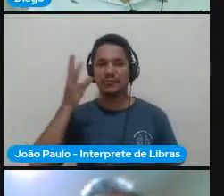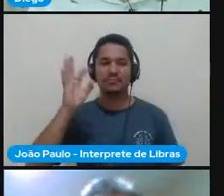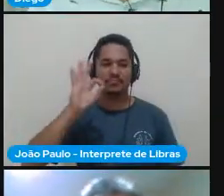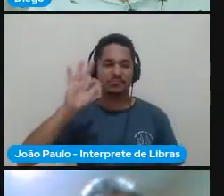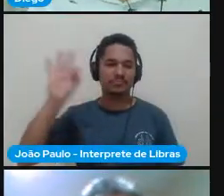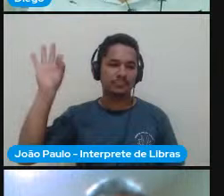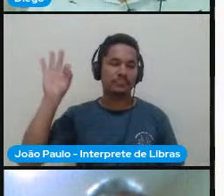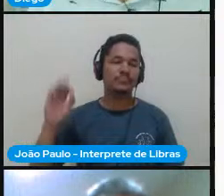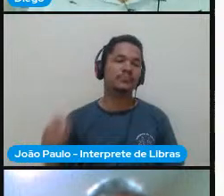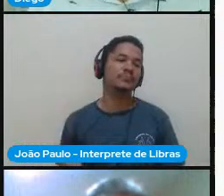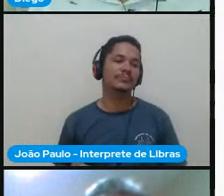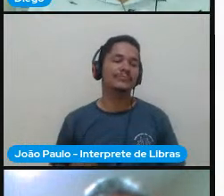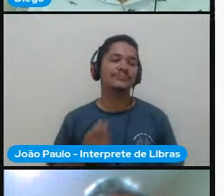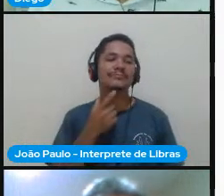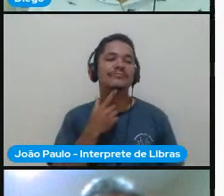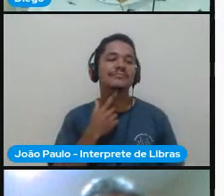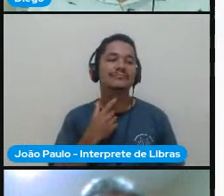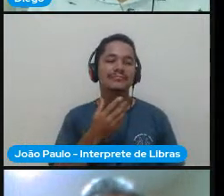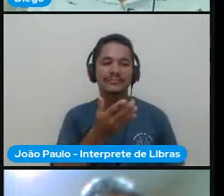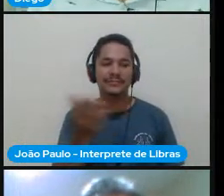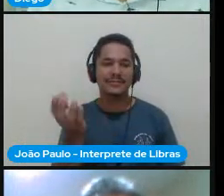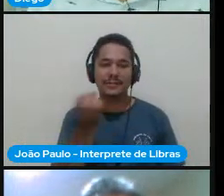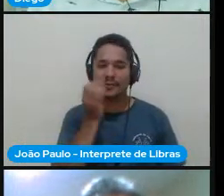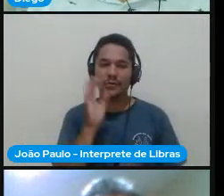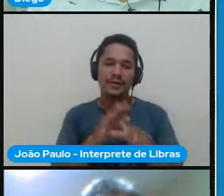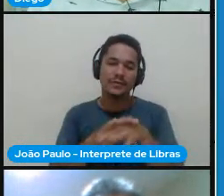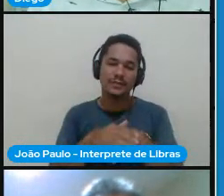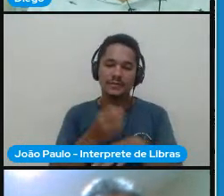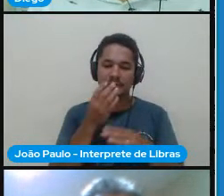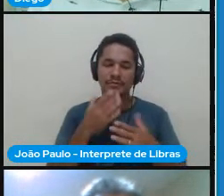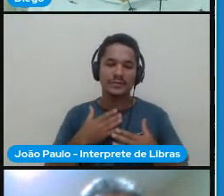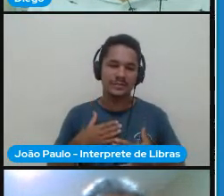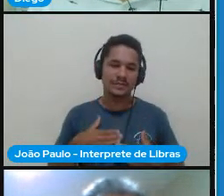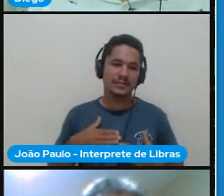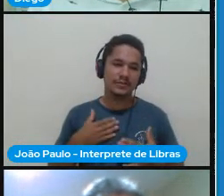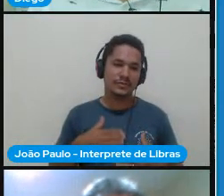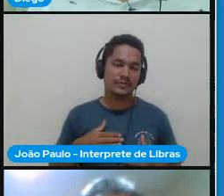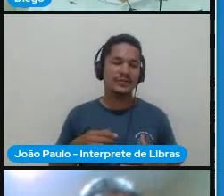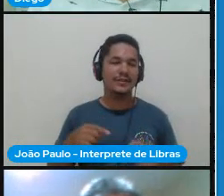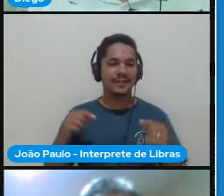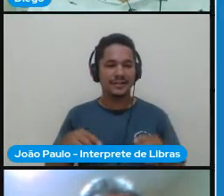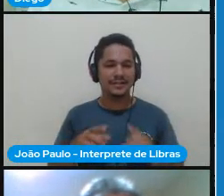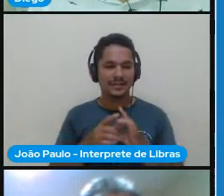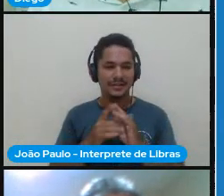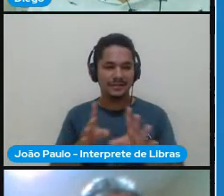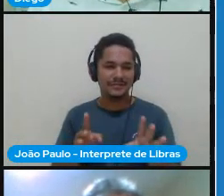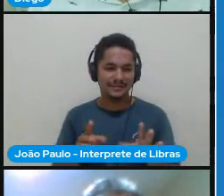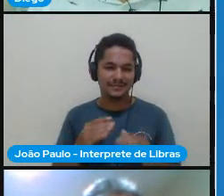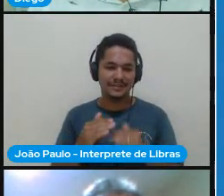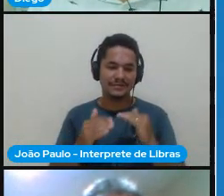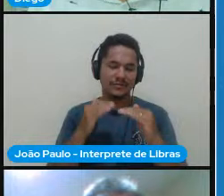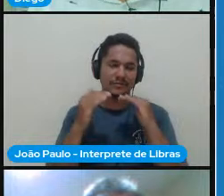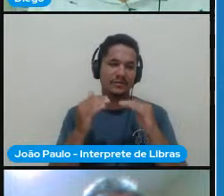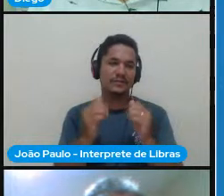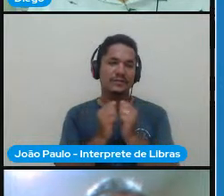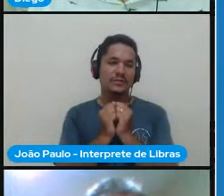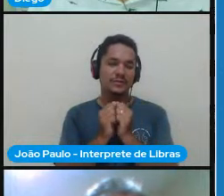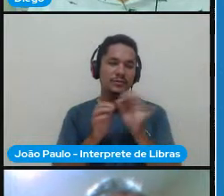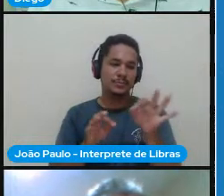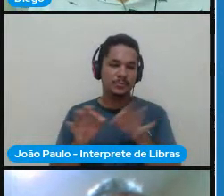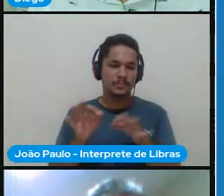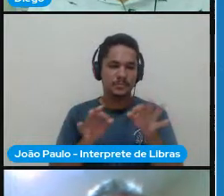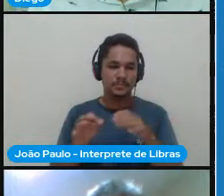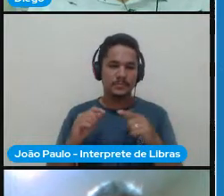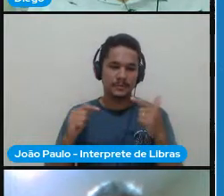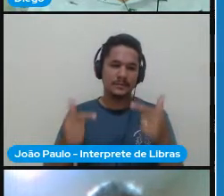Então, eu desejo boa noite a todos, bom descanso, tá? E estamos aqui à disposição para evoluir nessas ações futuras aí,